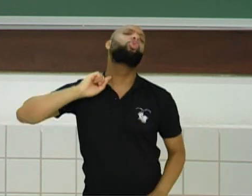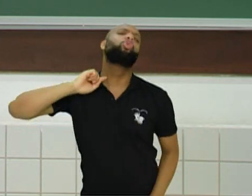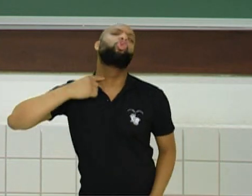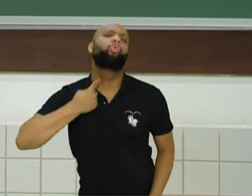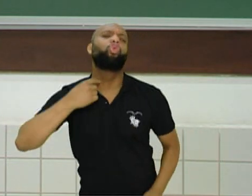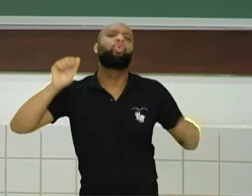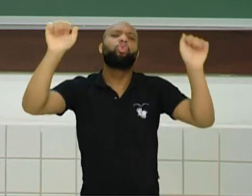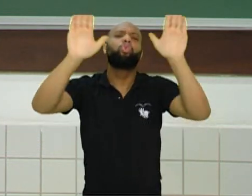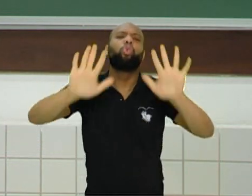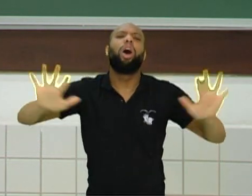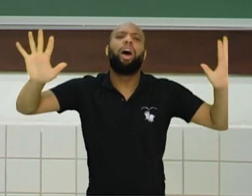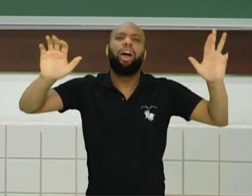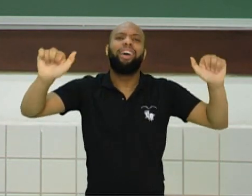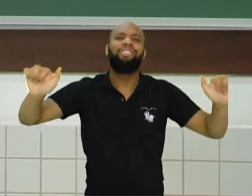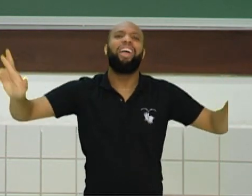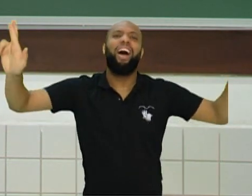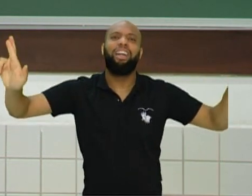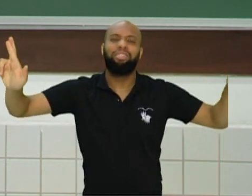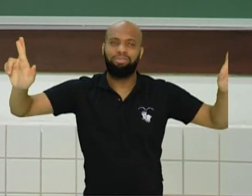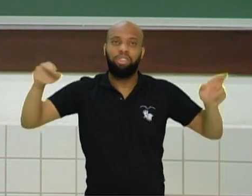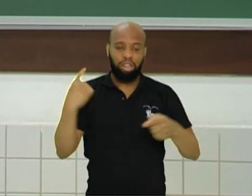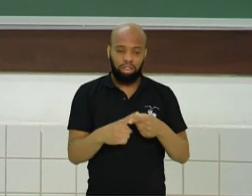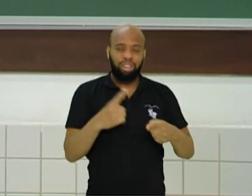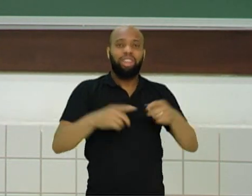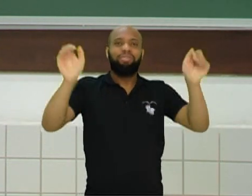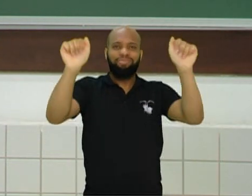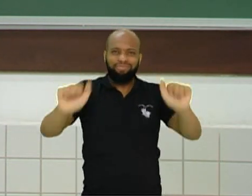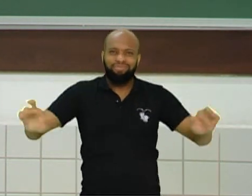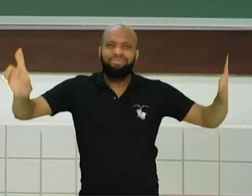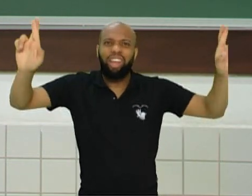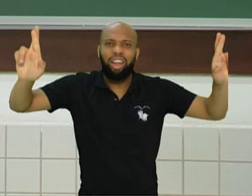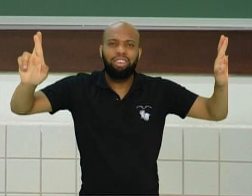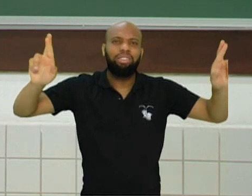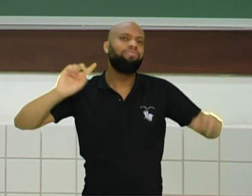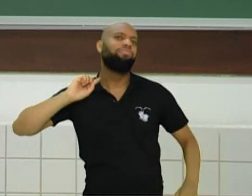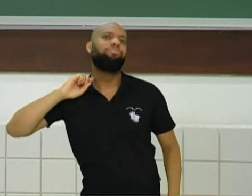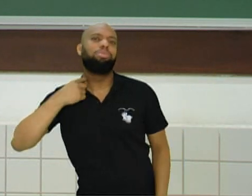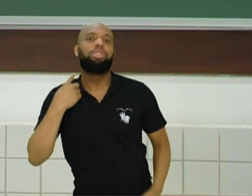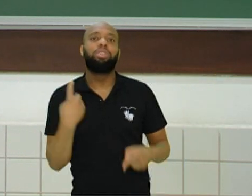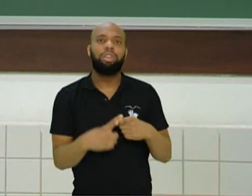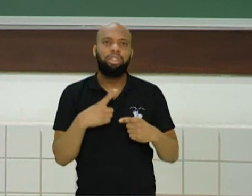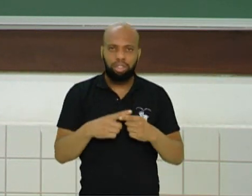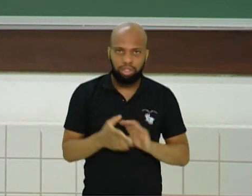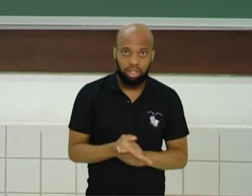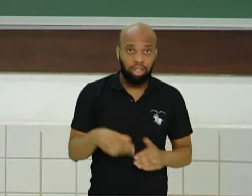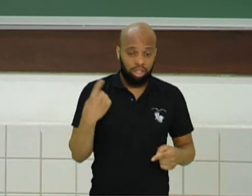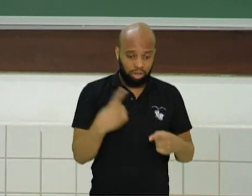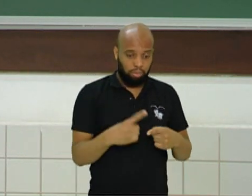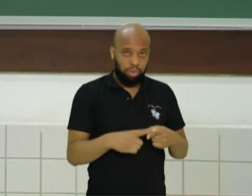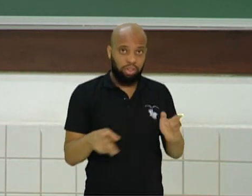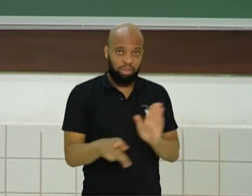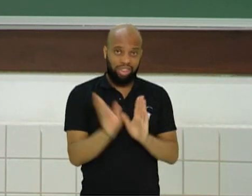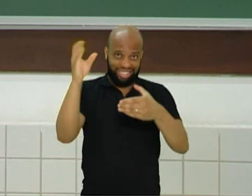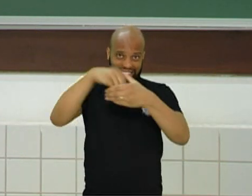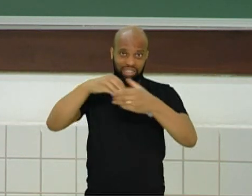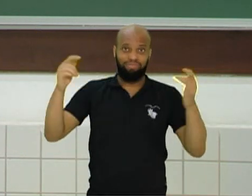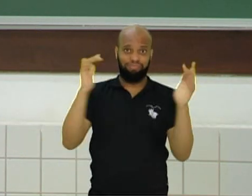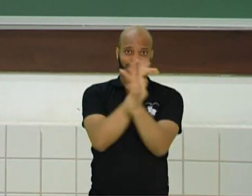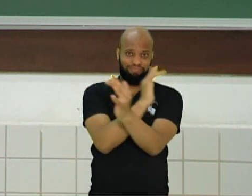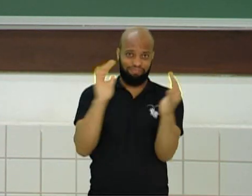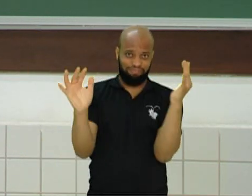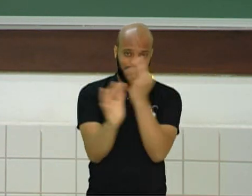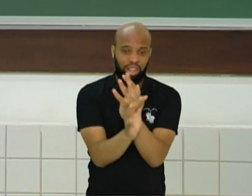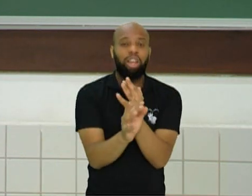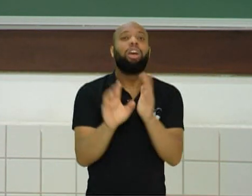ar. Por que o ar ele é poluído? E nos centros urbanos,